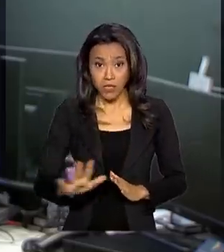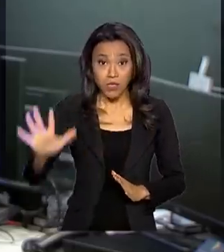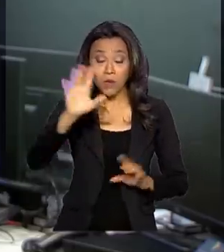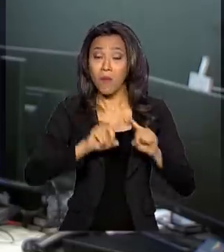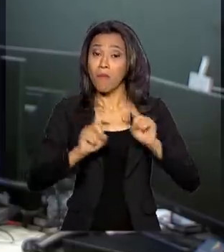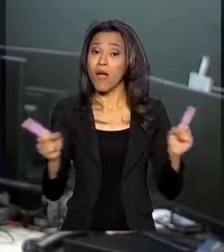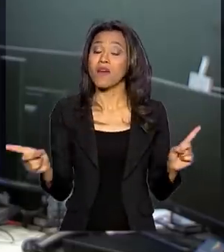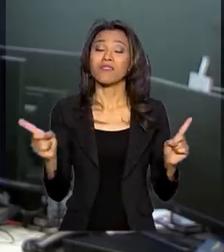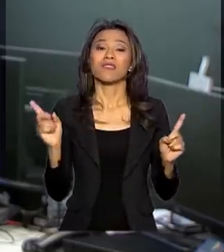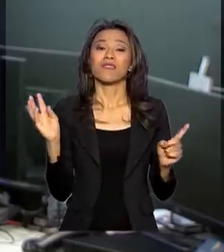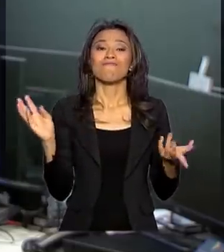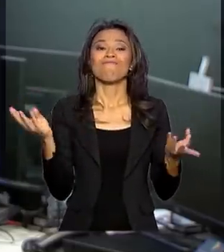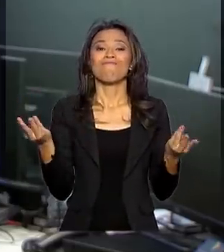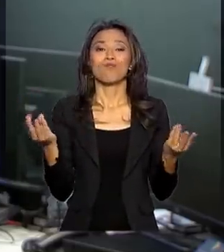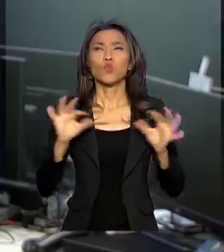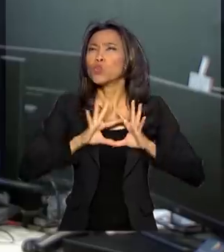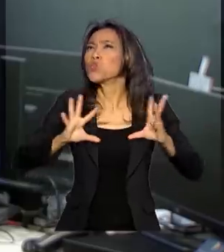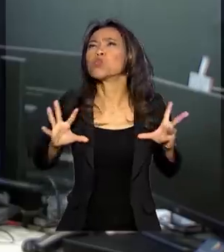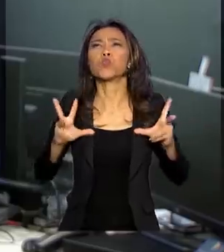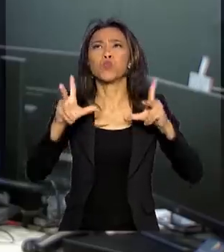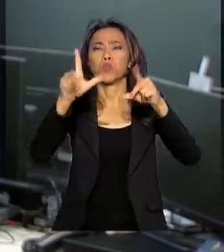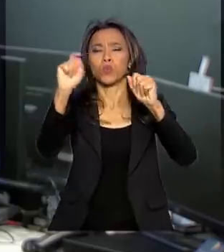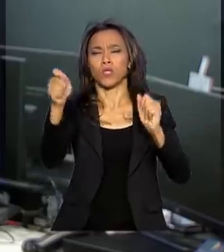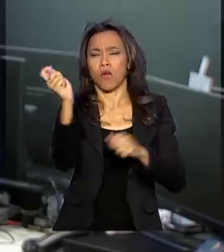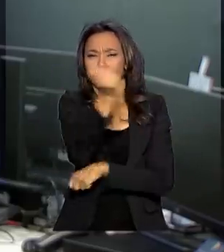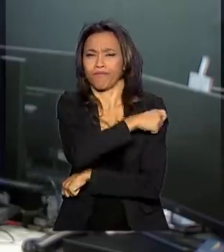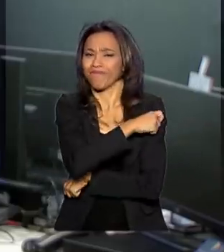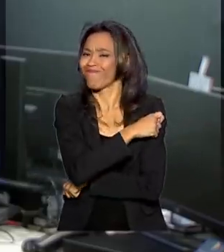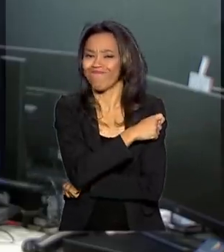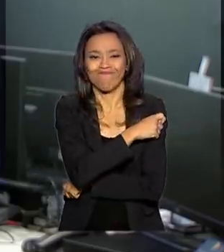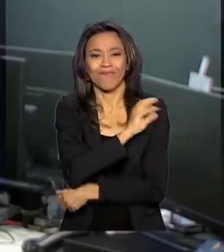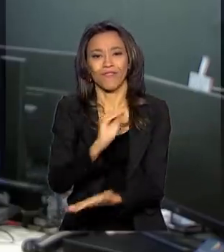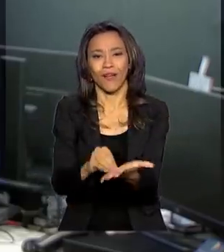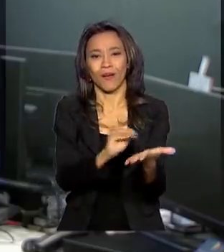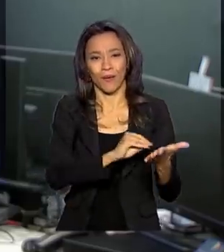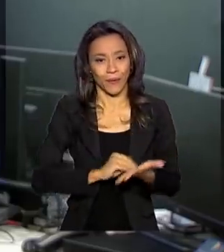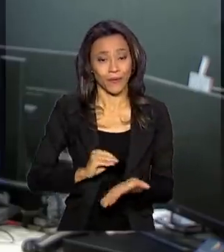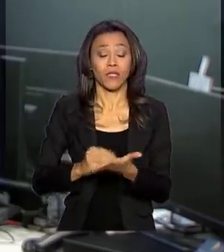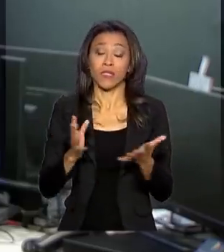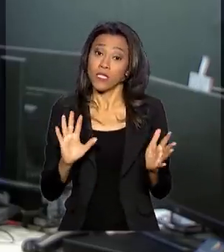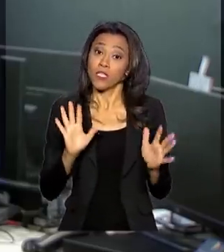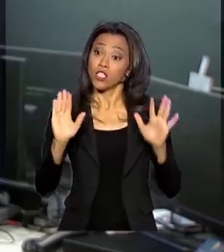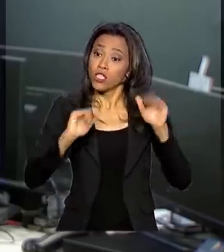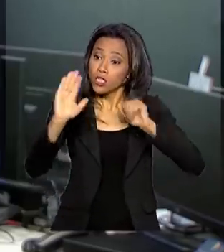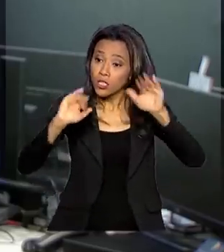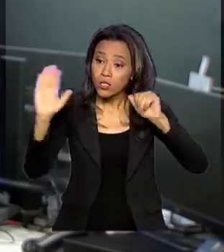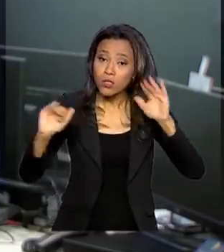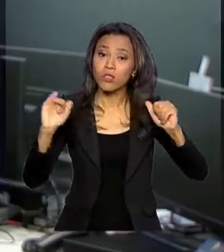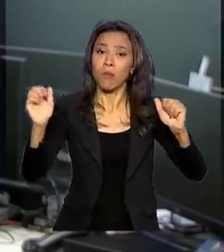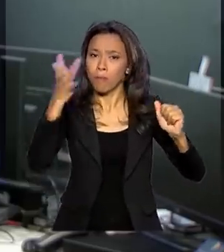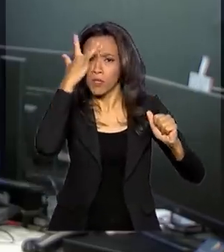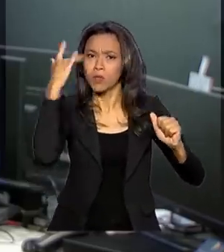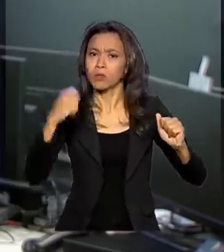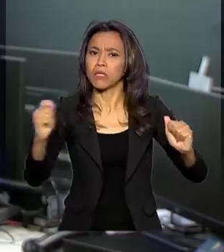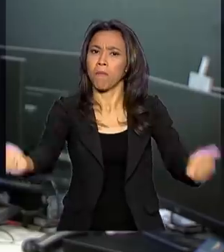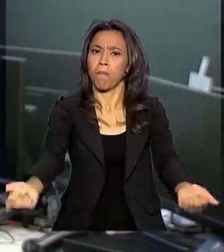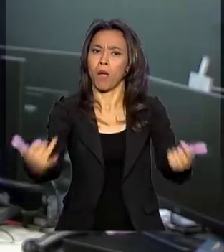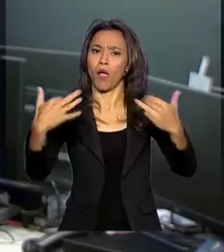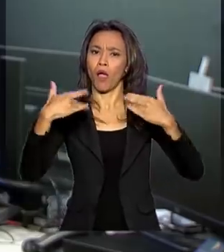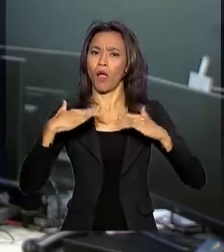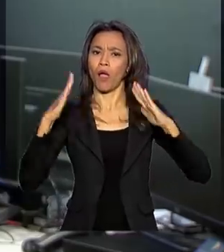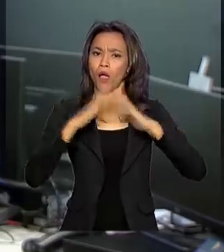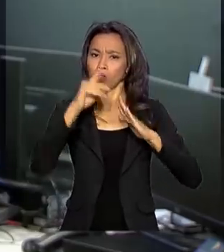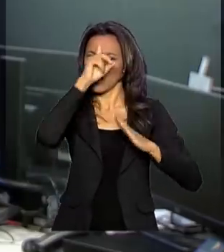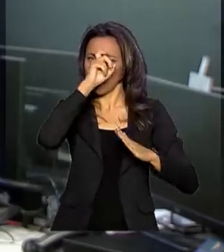a taxa de cobertura ainda não foi totalmente atingida para encorajar a população a comparecer do povo nos postos de saúde e tomar a